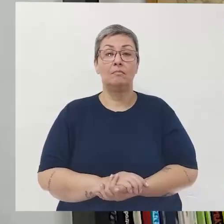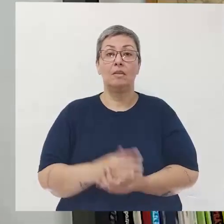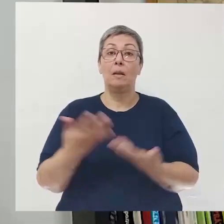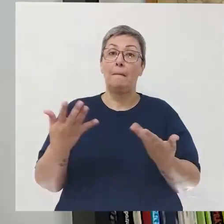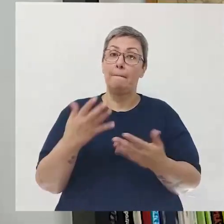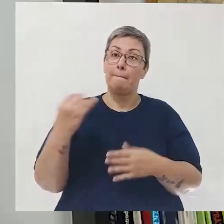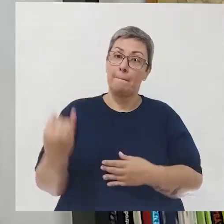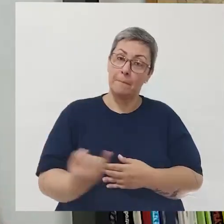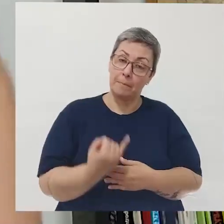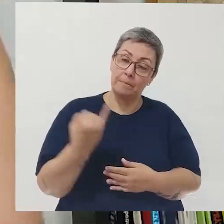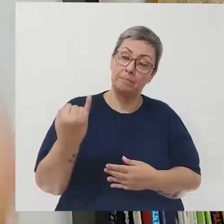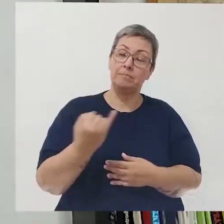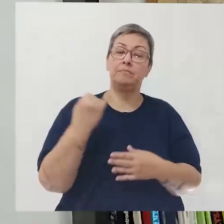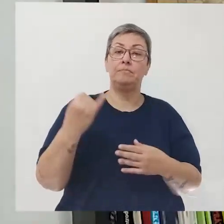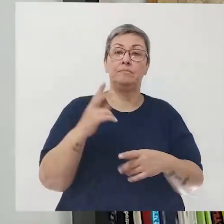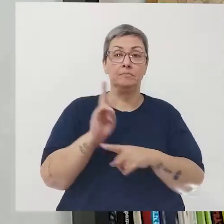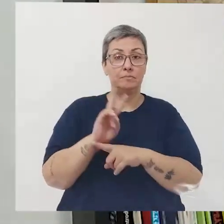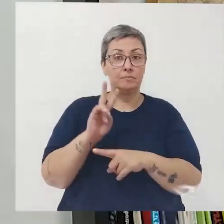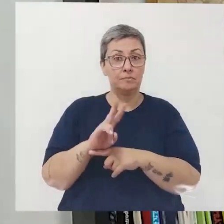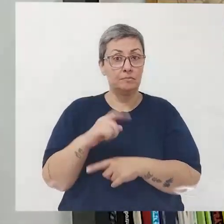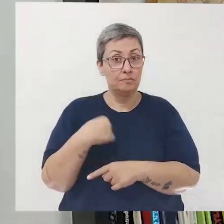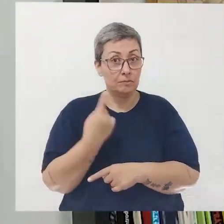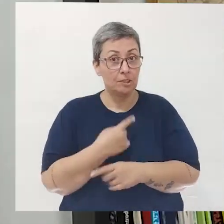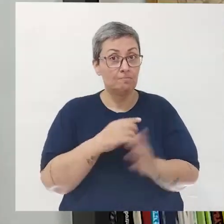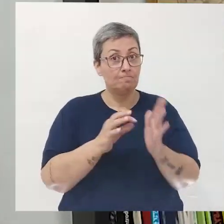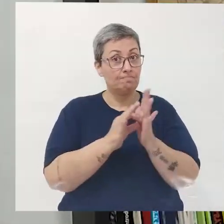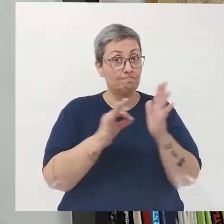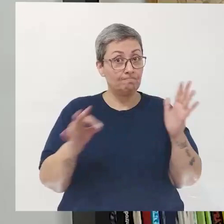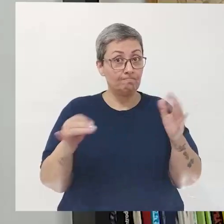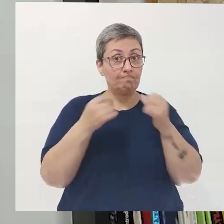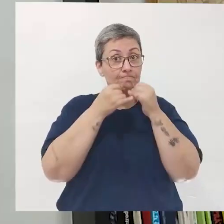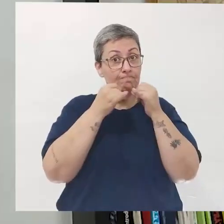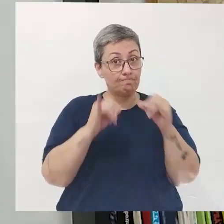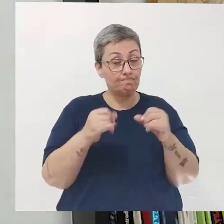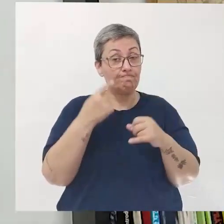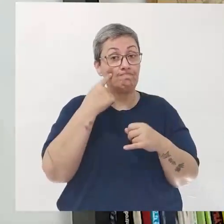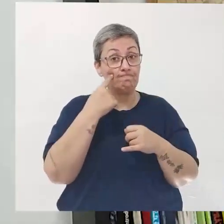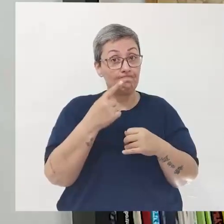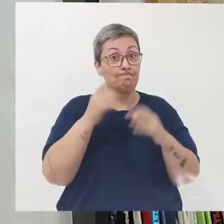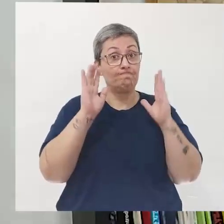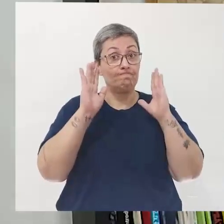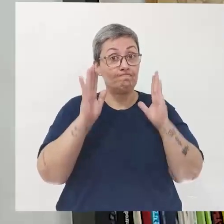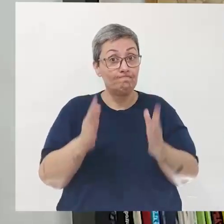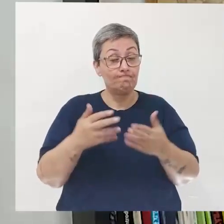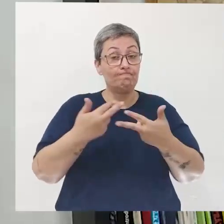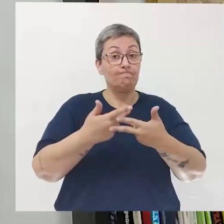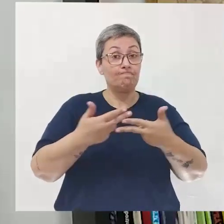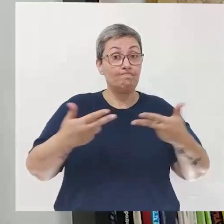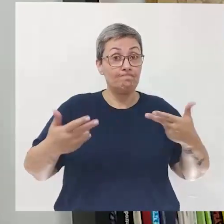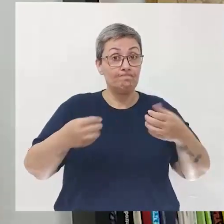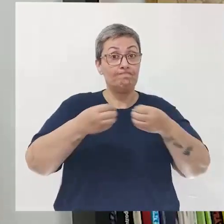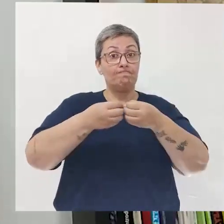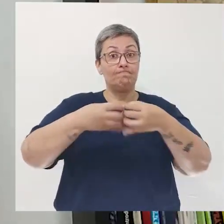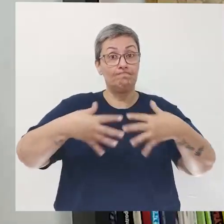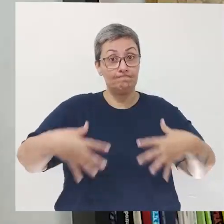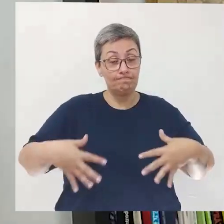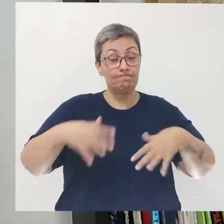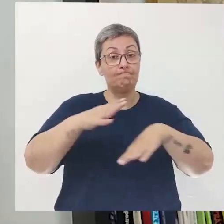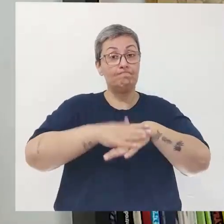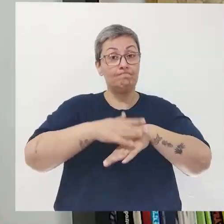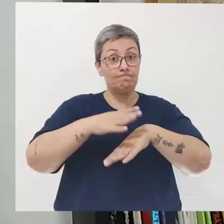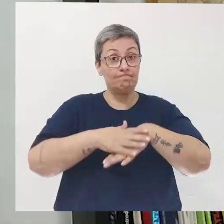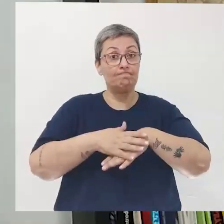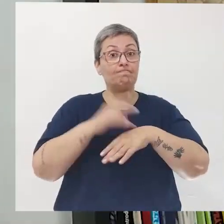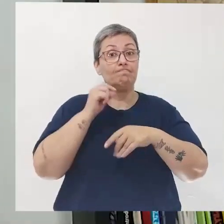0800-721-0123. É muito importante cuidar da nossa rede elétrica, porque, como vocês viram, são muitos os